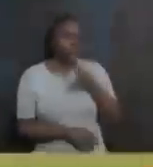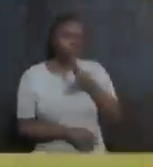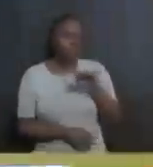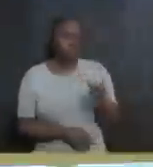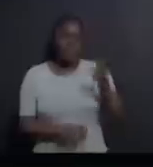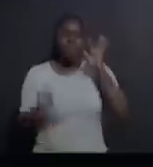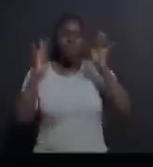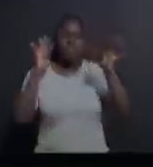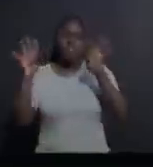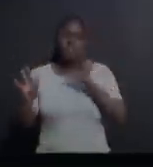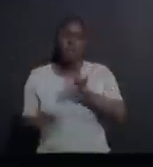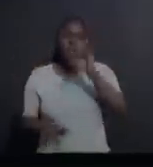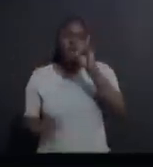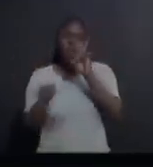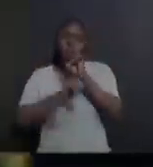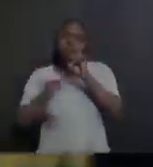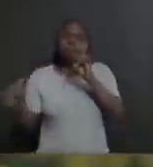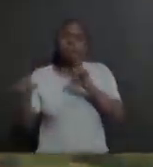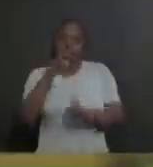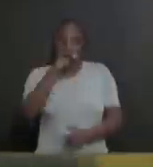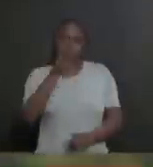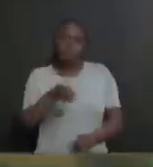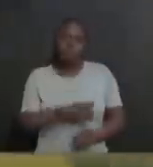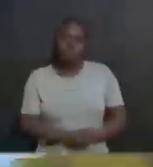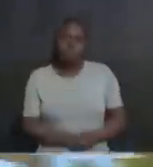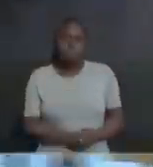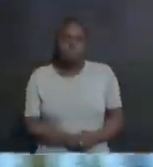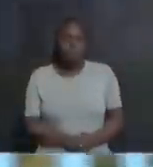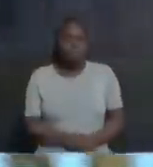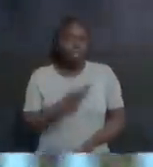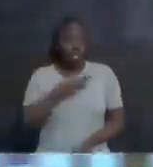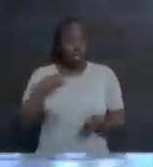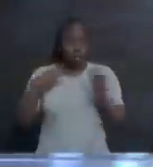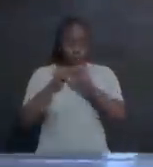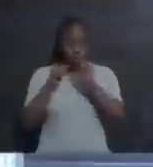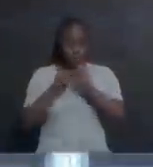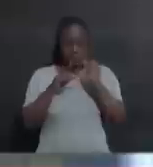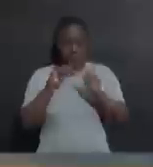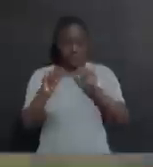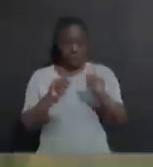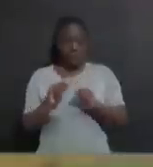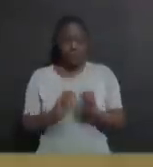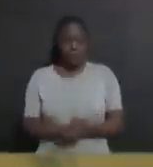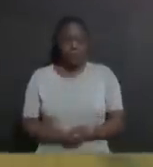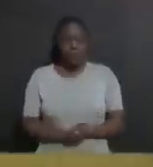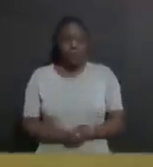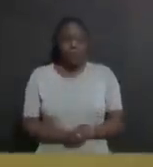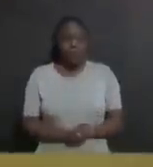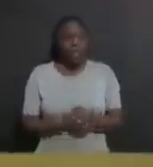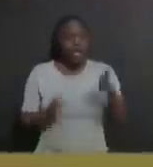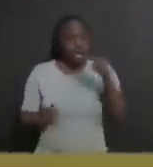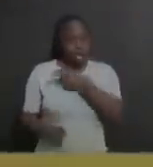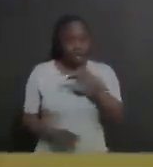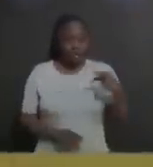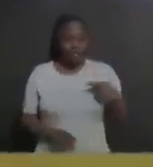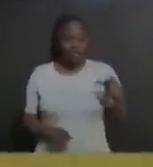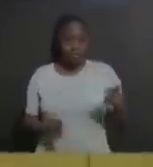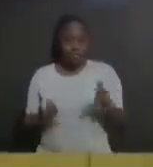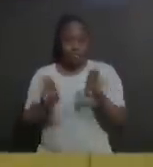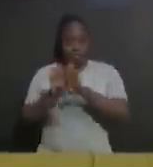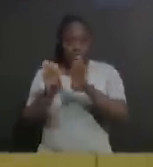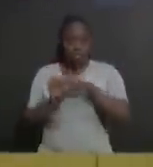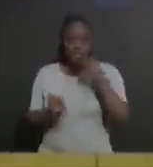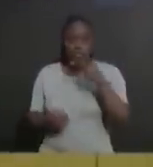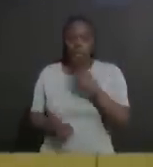Imagina Deus te mandar entregar um recado desse. O que é que o pastor fez? É o texto aí. Saiu na porta e falou: ô profetinha, cala